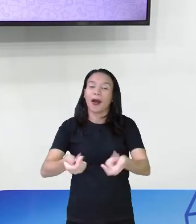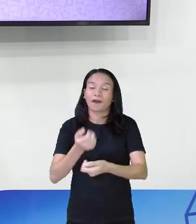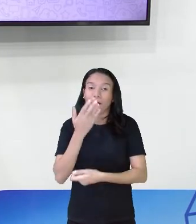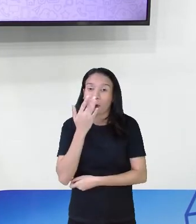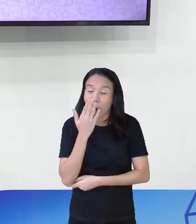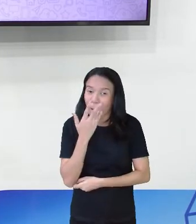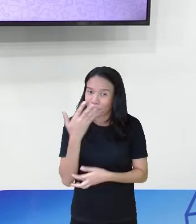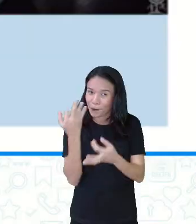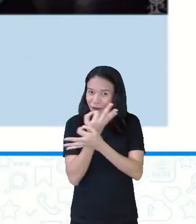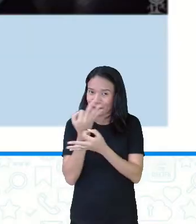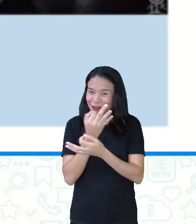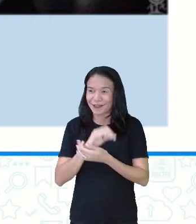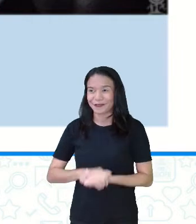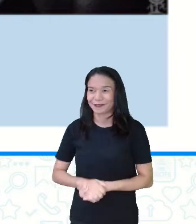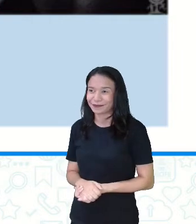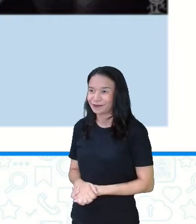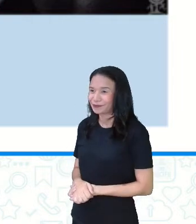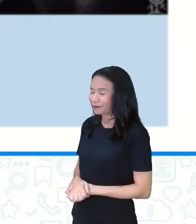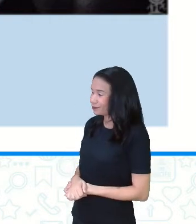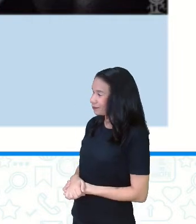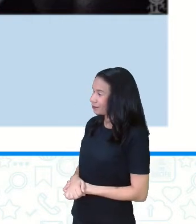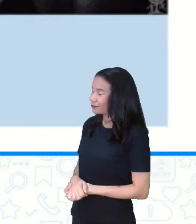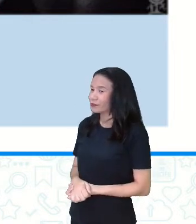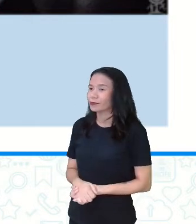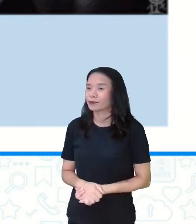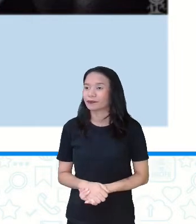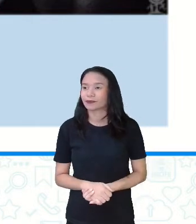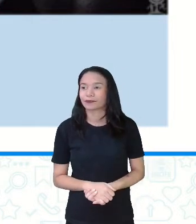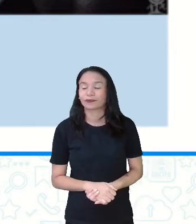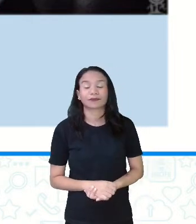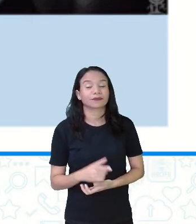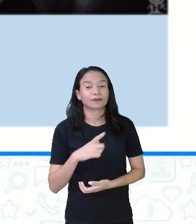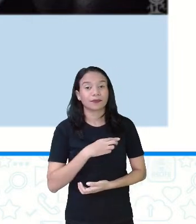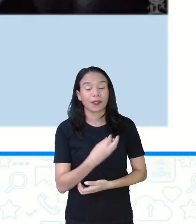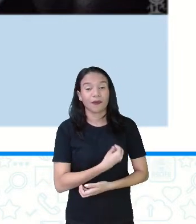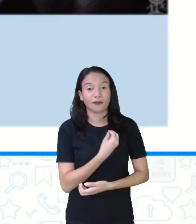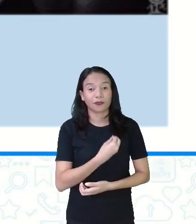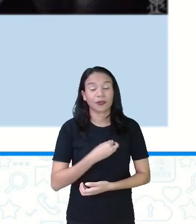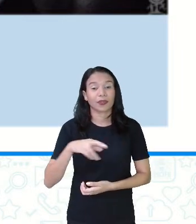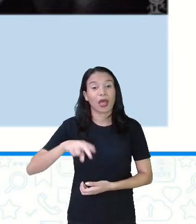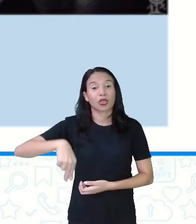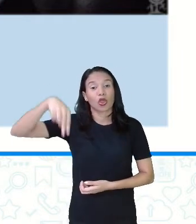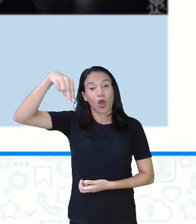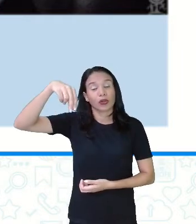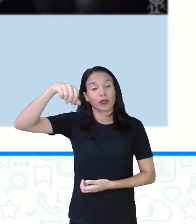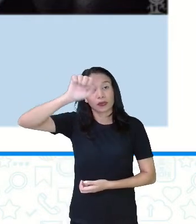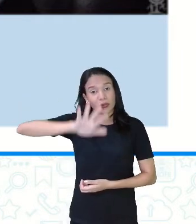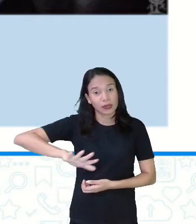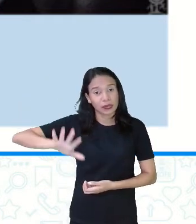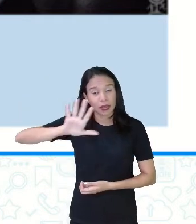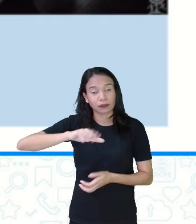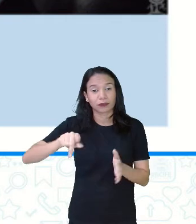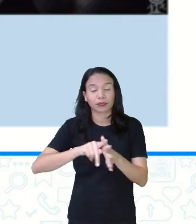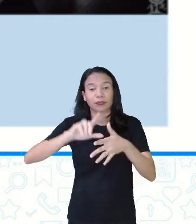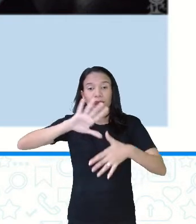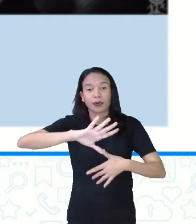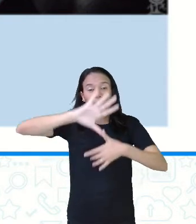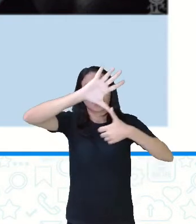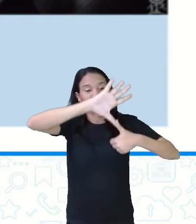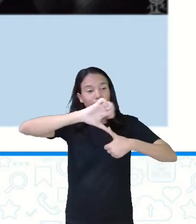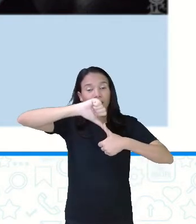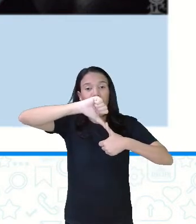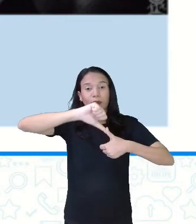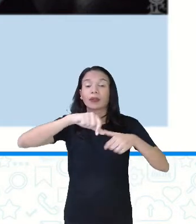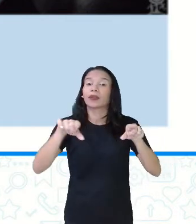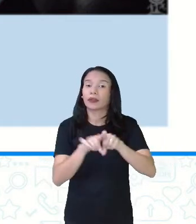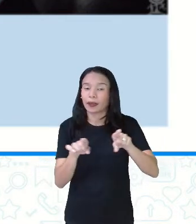cor perfeita. Então aqui, ó, ele vive na região norte e central da América do Sul,